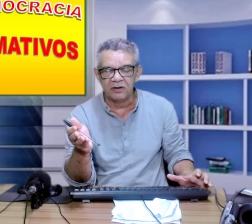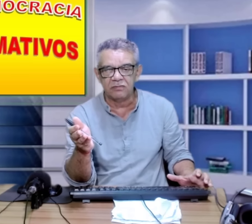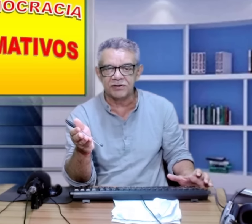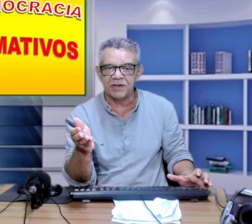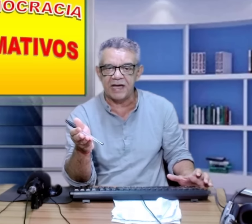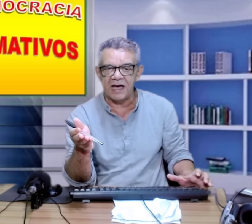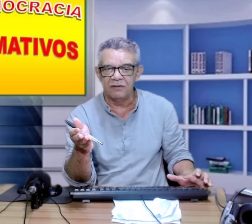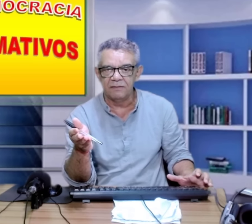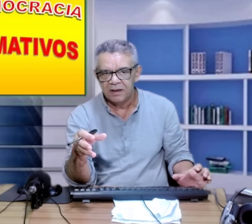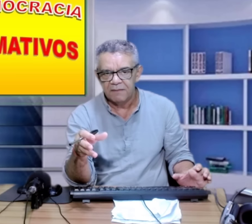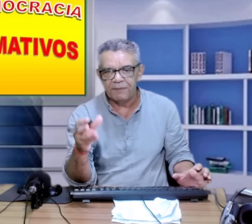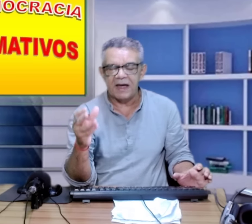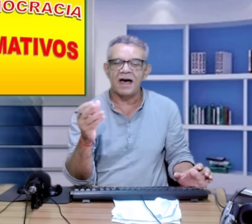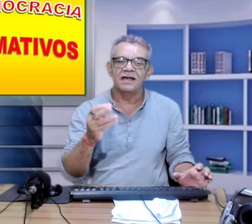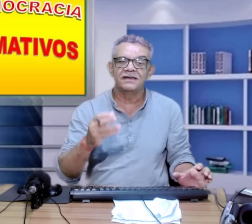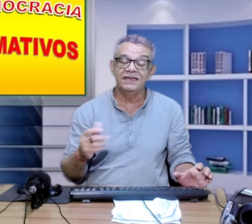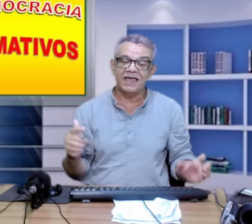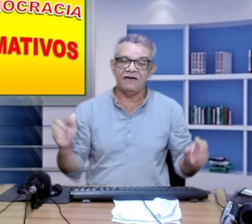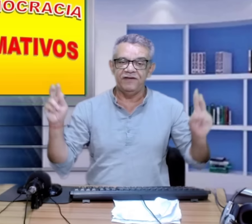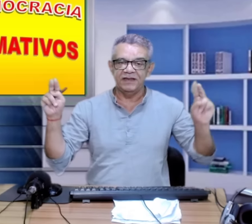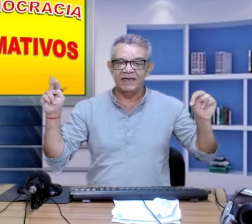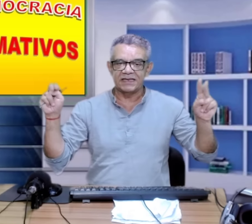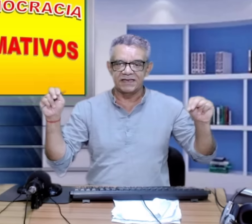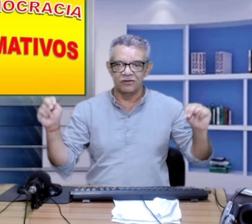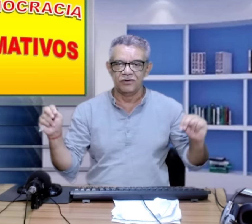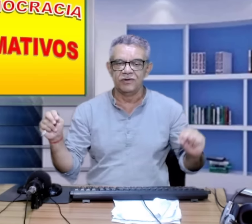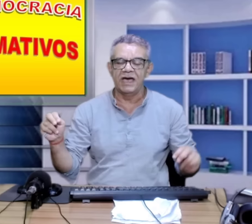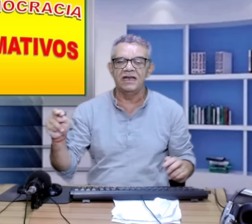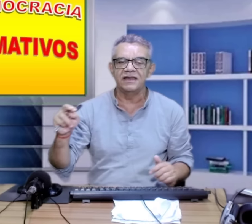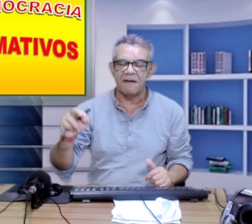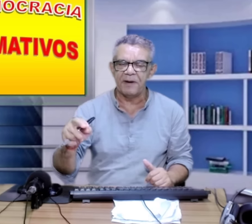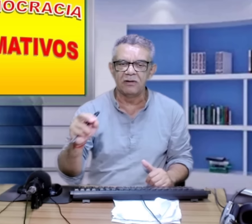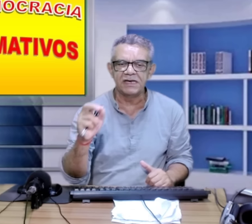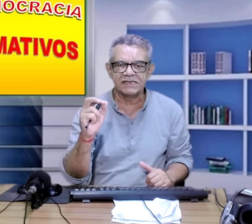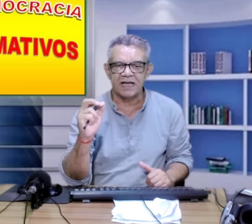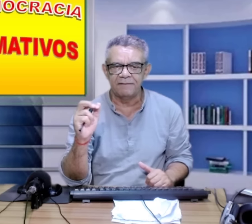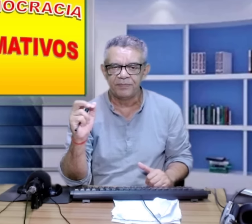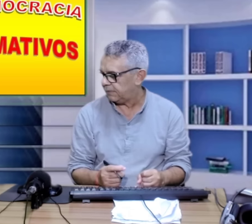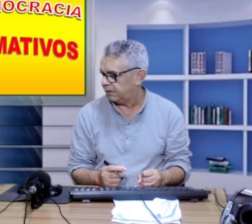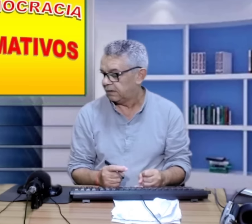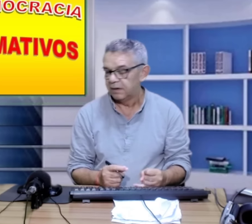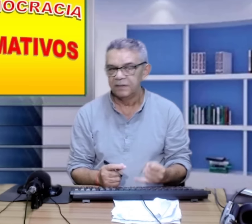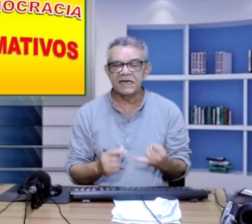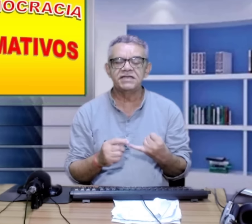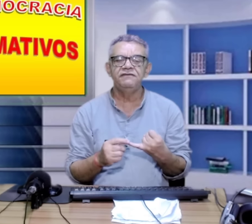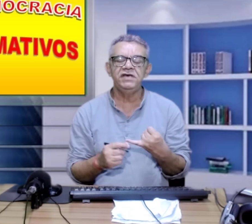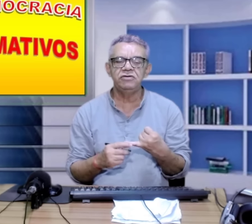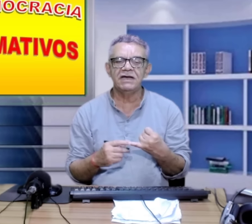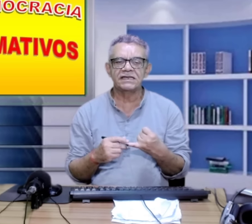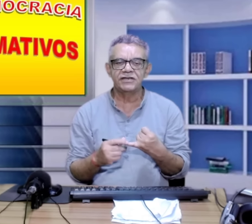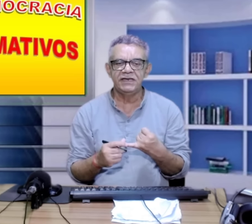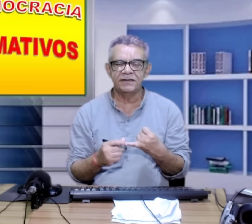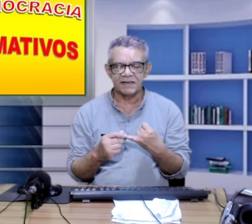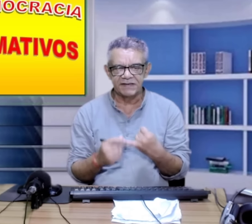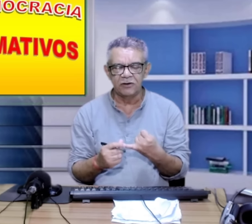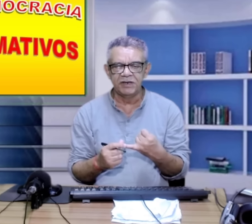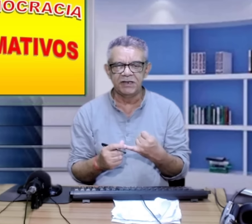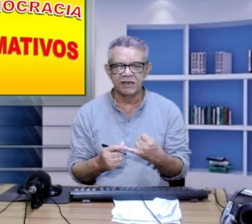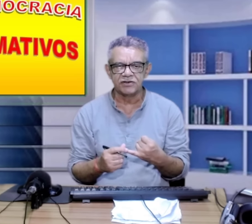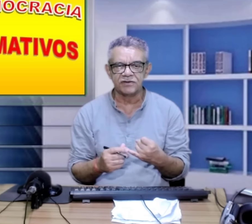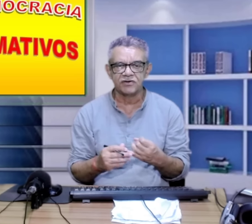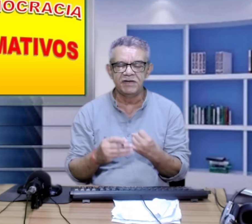marcada pelo Bolsonaro para se defender, segundo ele, na Paulista. Neste vídeo ele cita